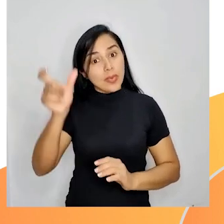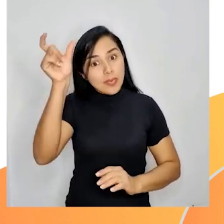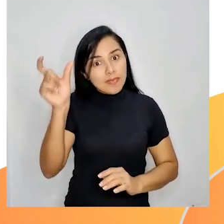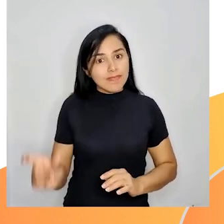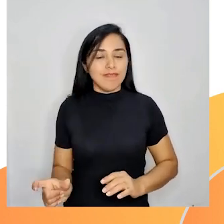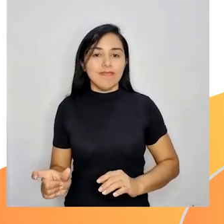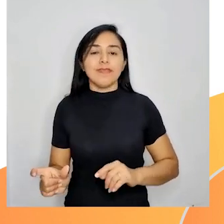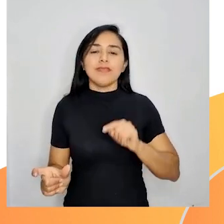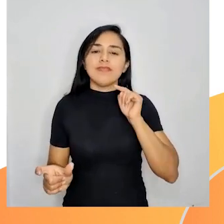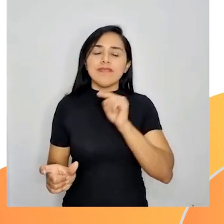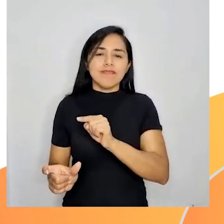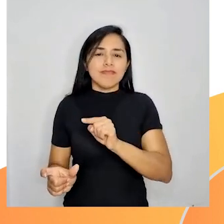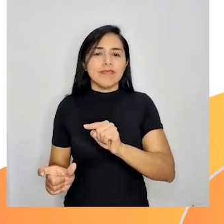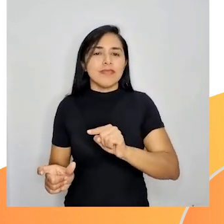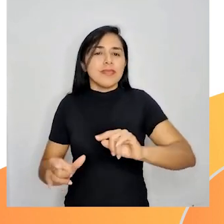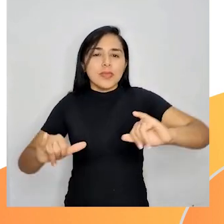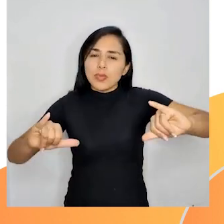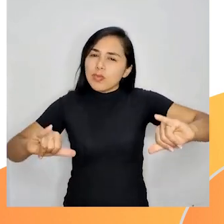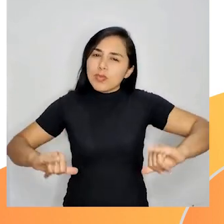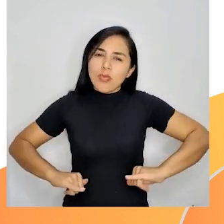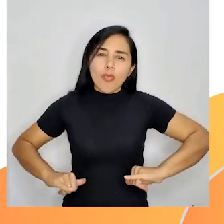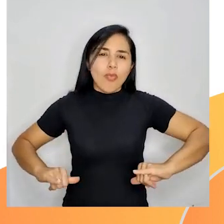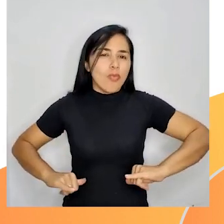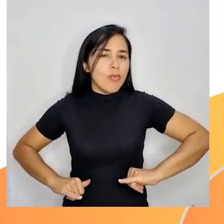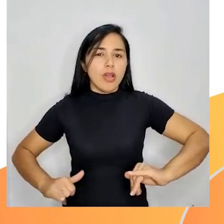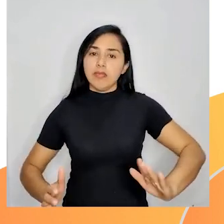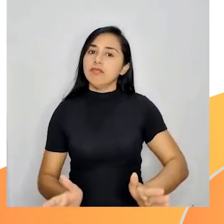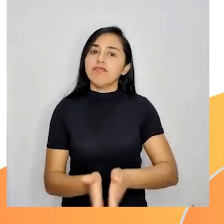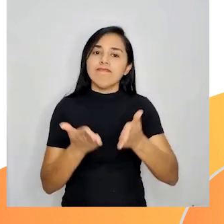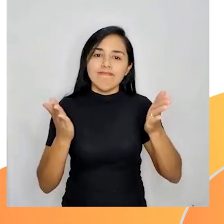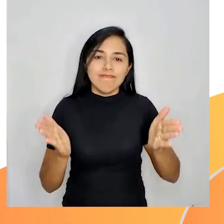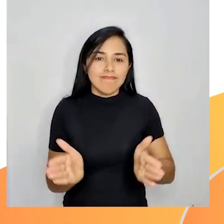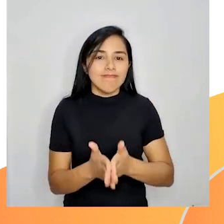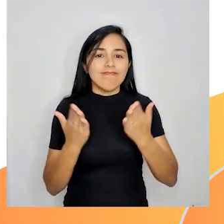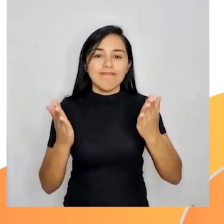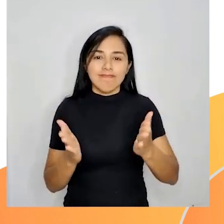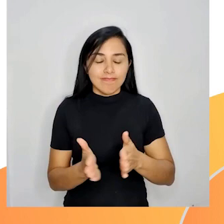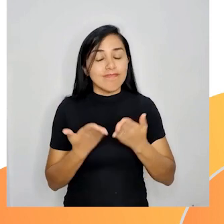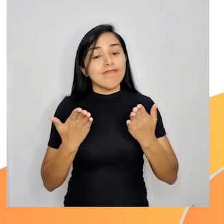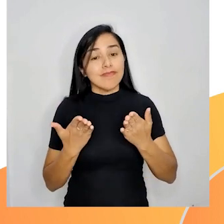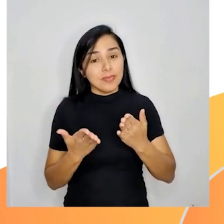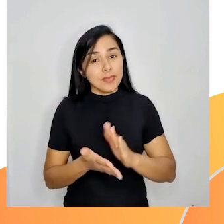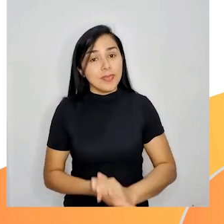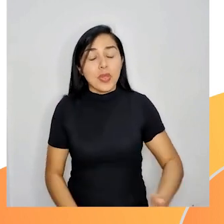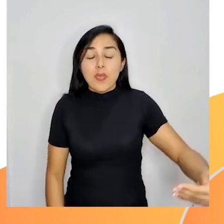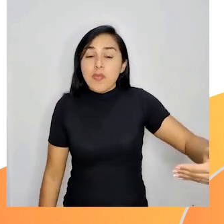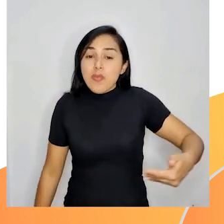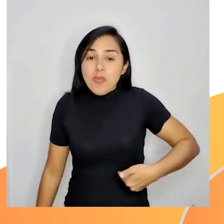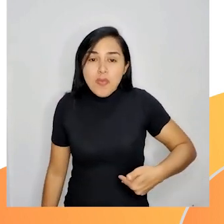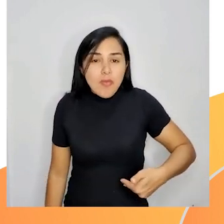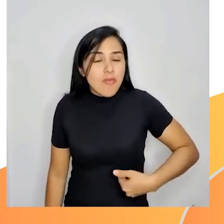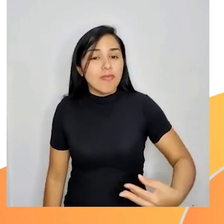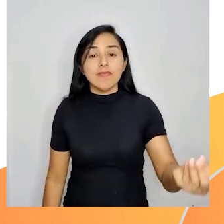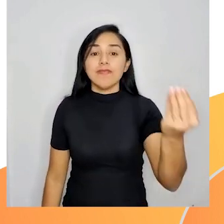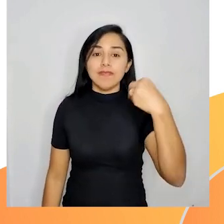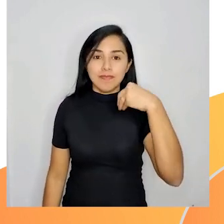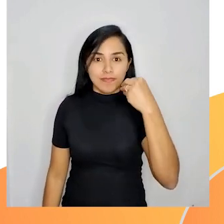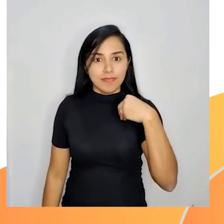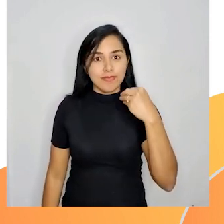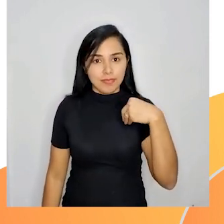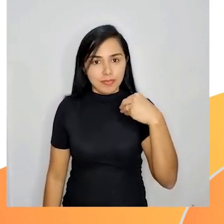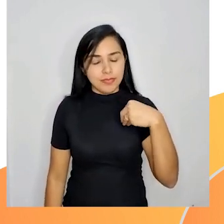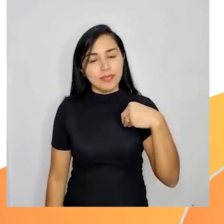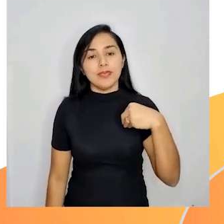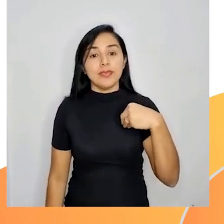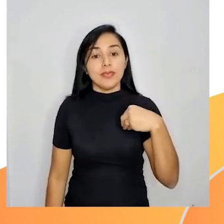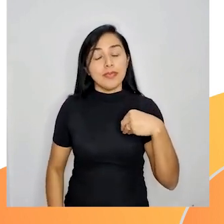numa situação de extrema pobreza, numa situação de vulnerabilidade total, que